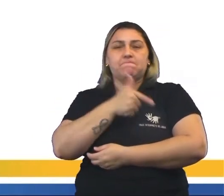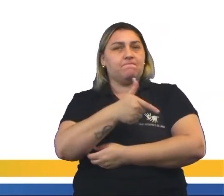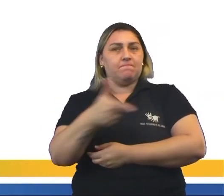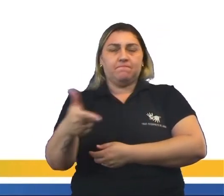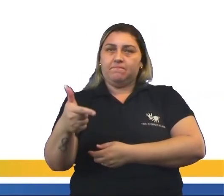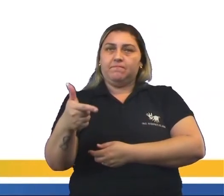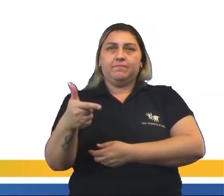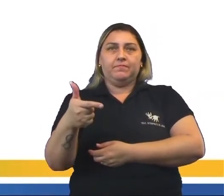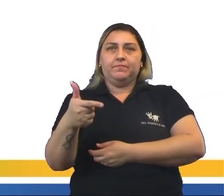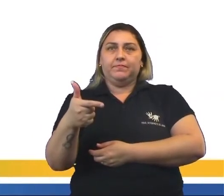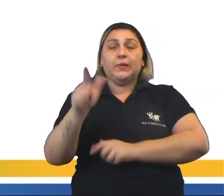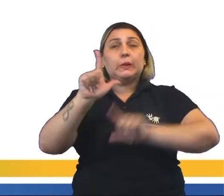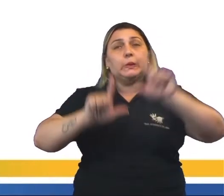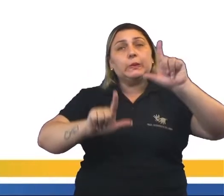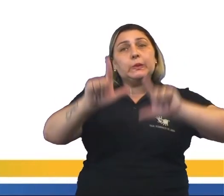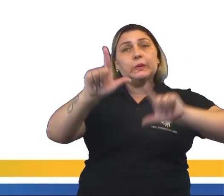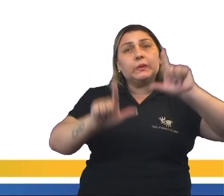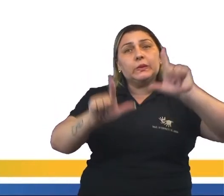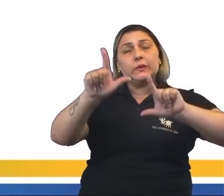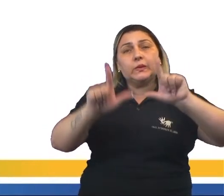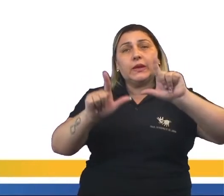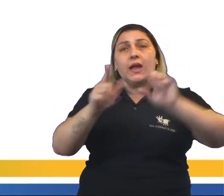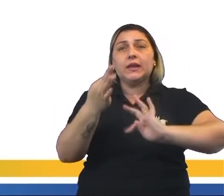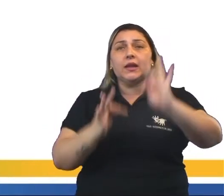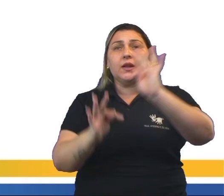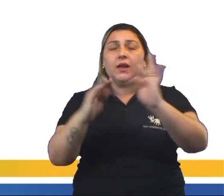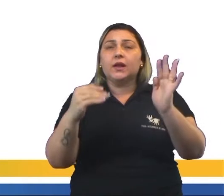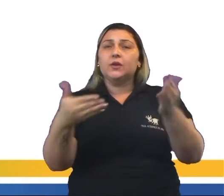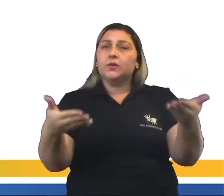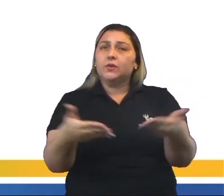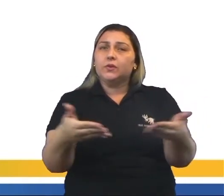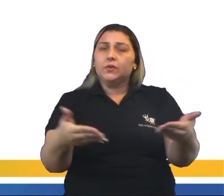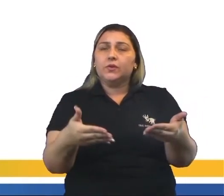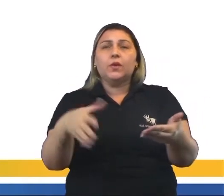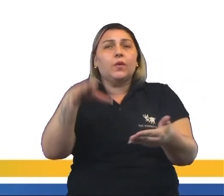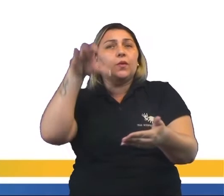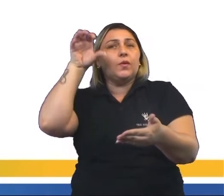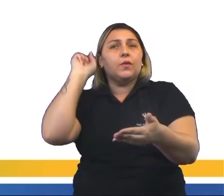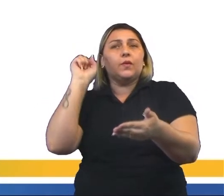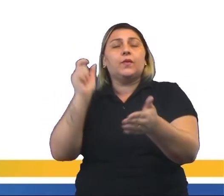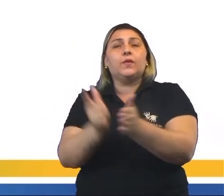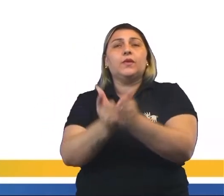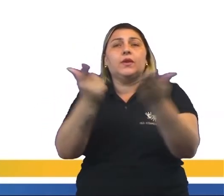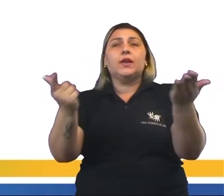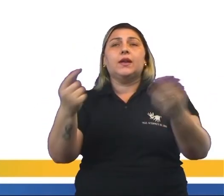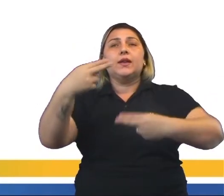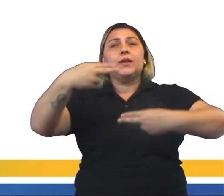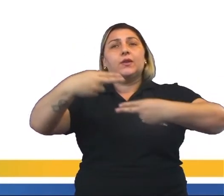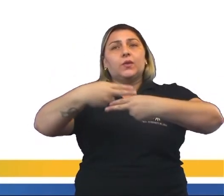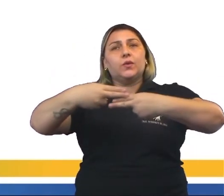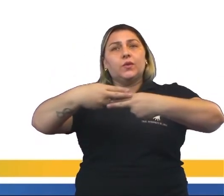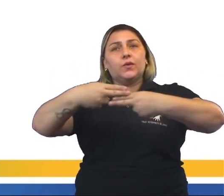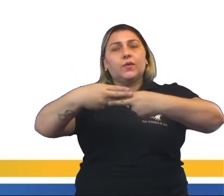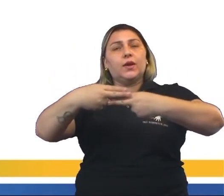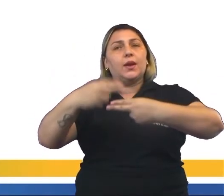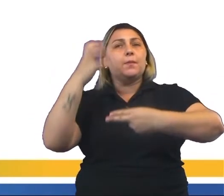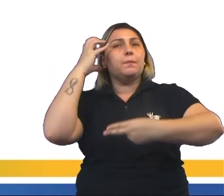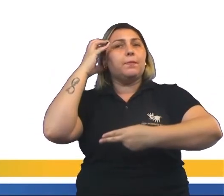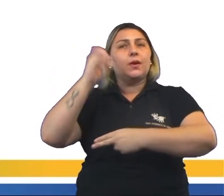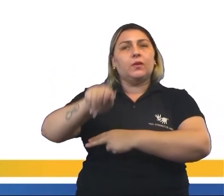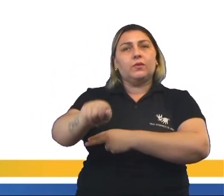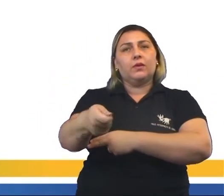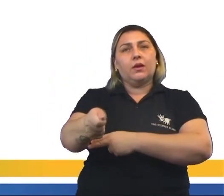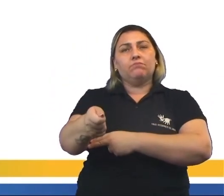existiam televisão e essas tecnologias de hoje. Ouvíamos o jornal e as novelas pelo rádio.